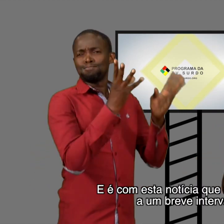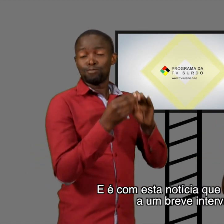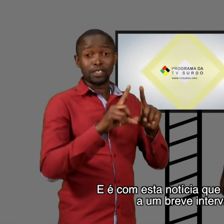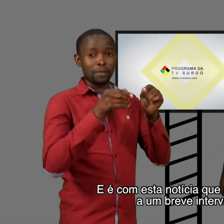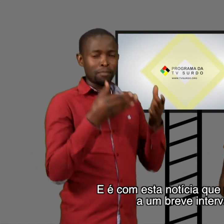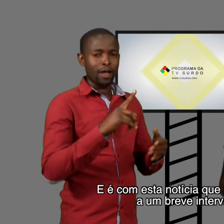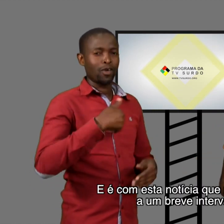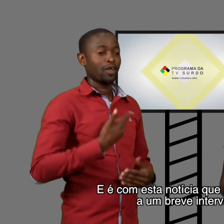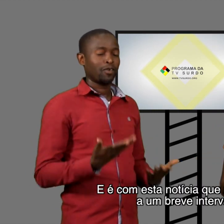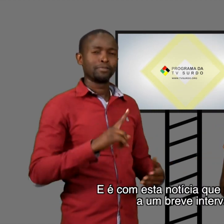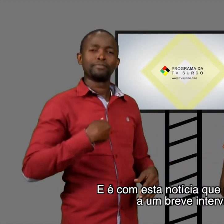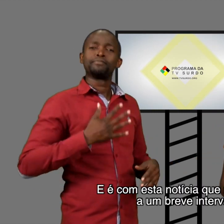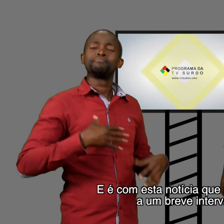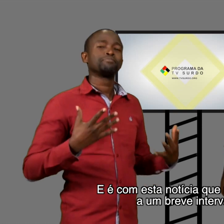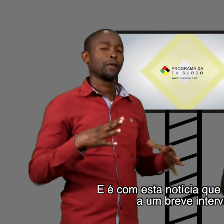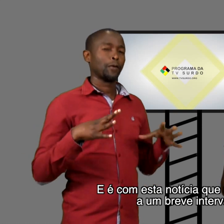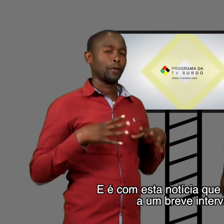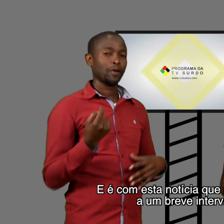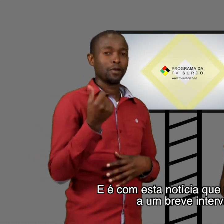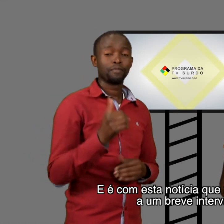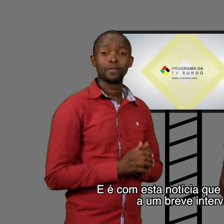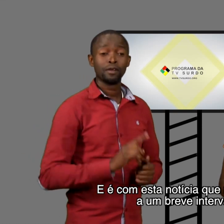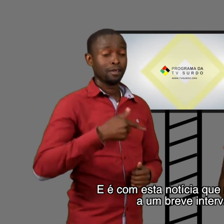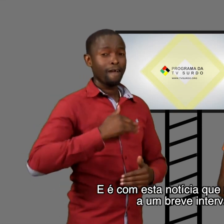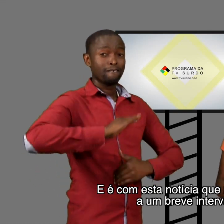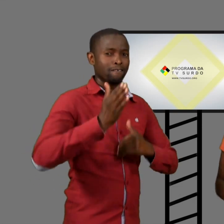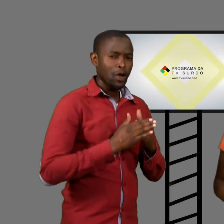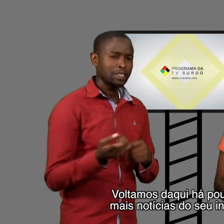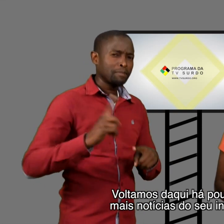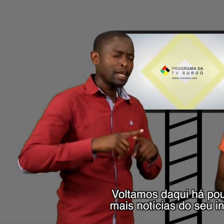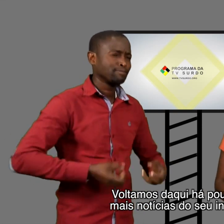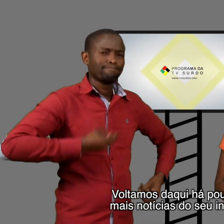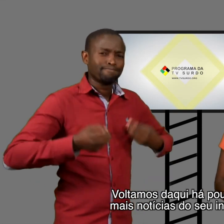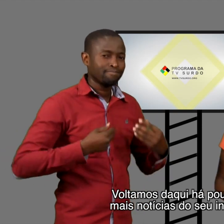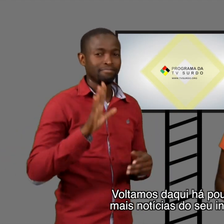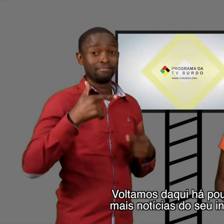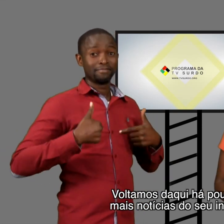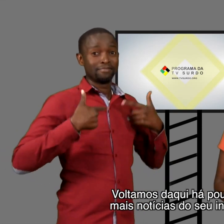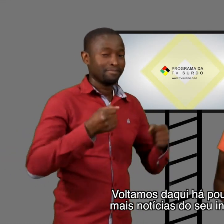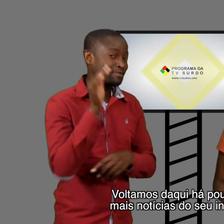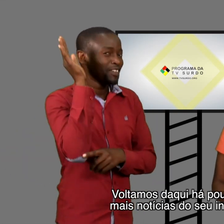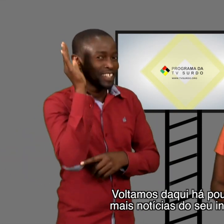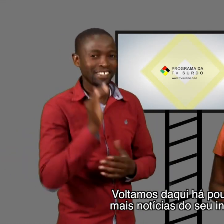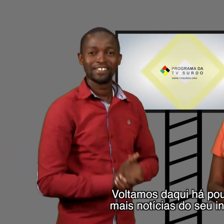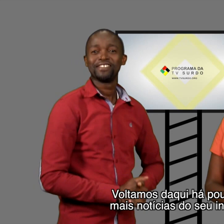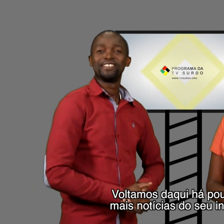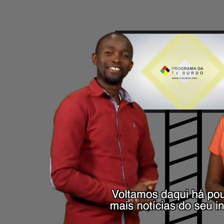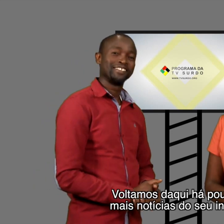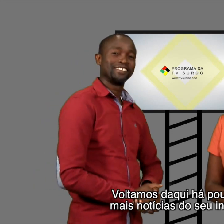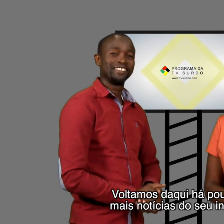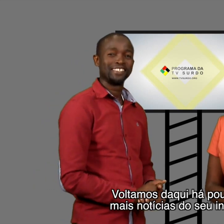E é com esta notícia que nós vamos a um breve intervalo. Voltamos daqui a pouco com mais notícias do seu